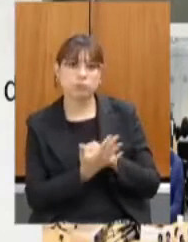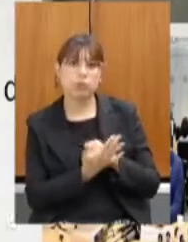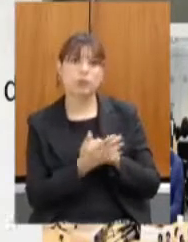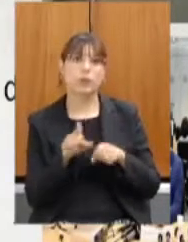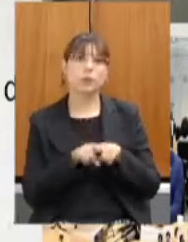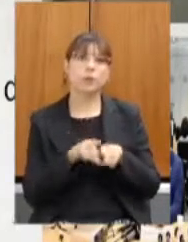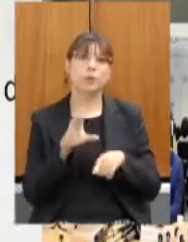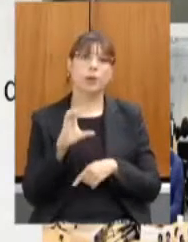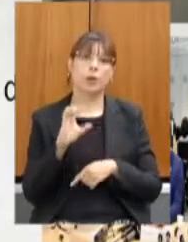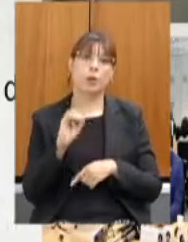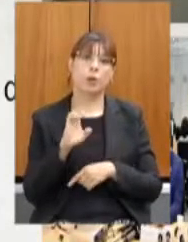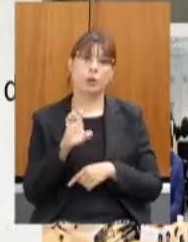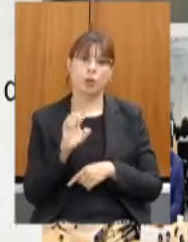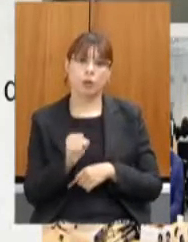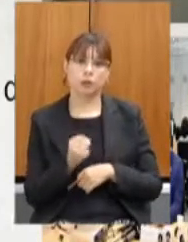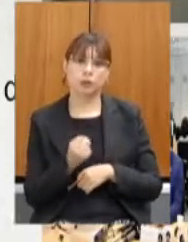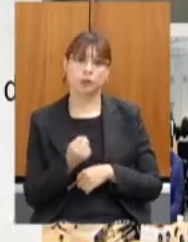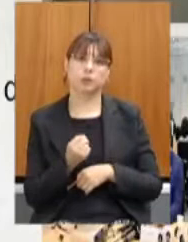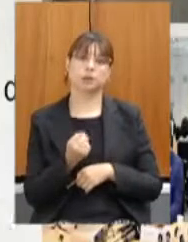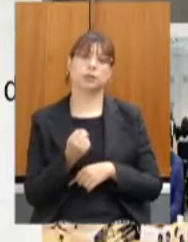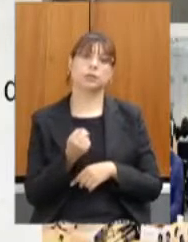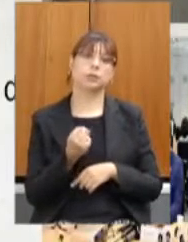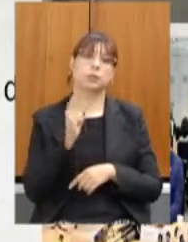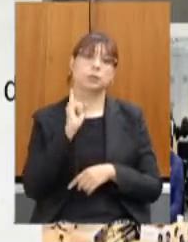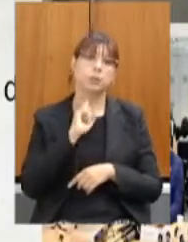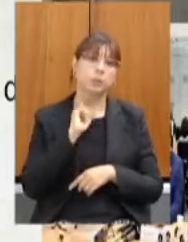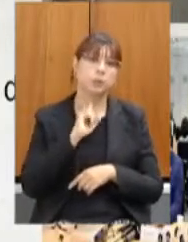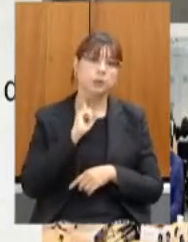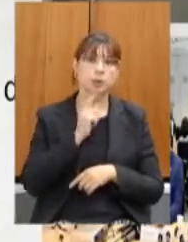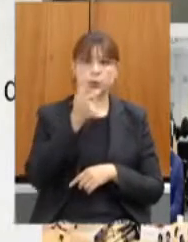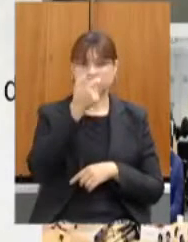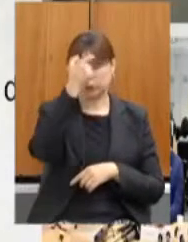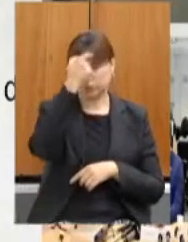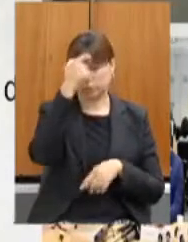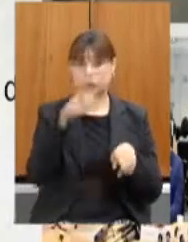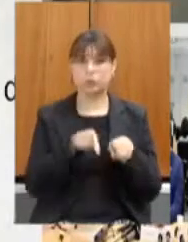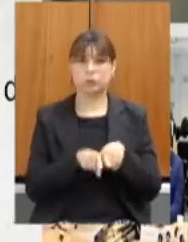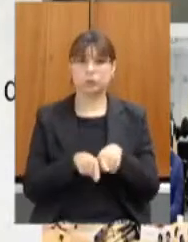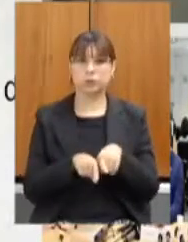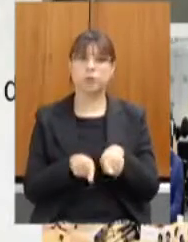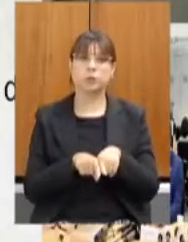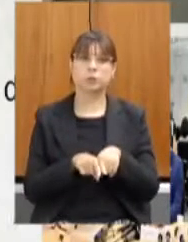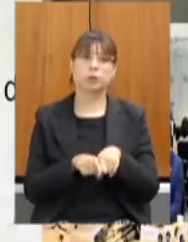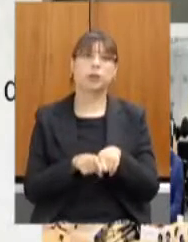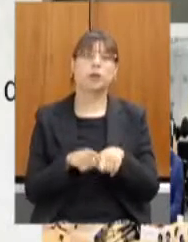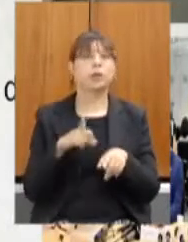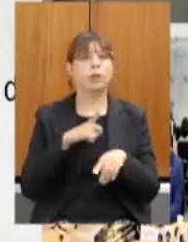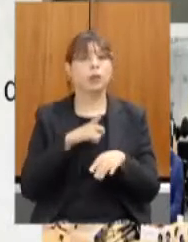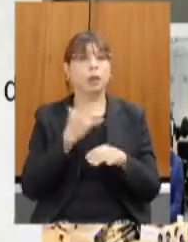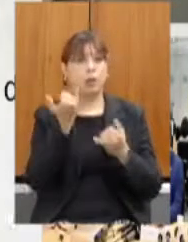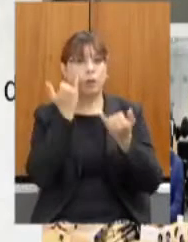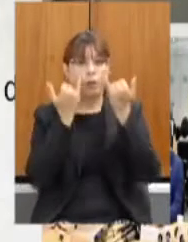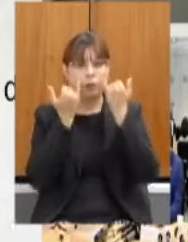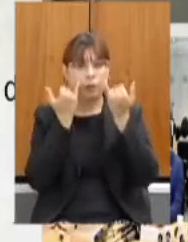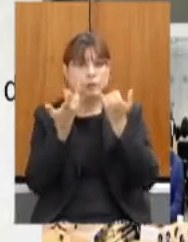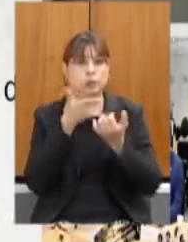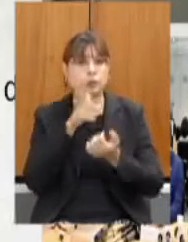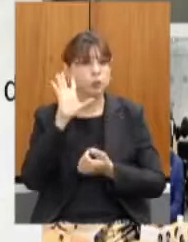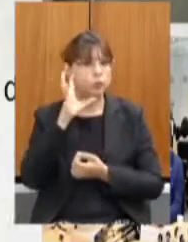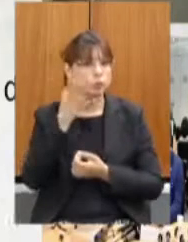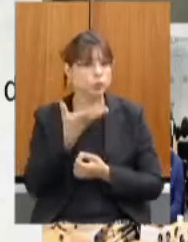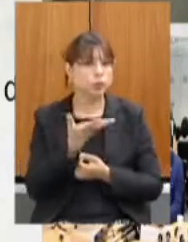é o centro de operações de emergência em saúde e para o Minas conscientes dados para tomadas de decisões ou seja diariamente